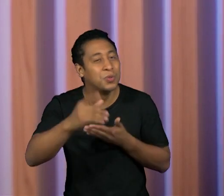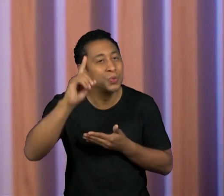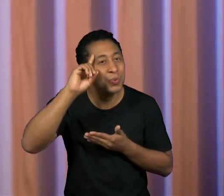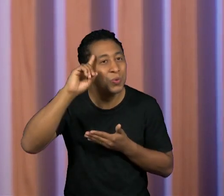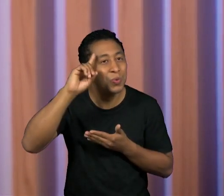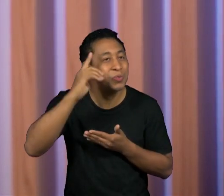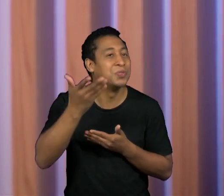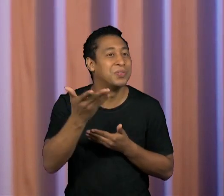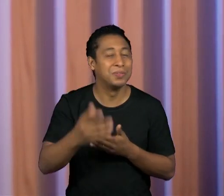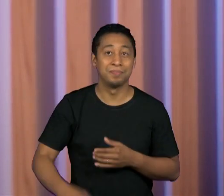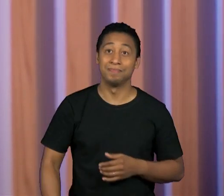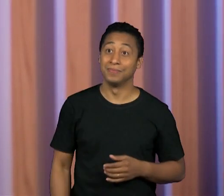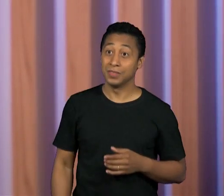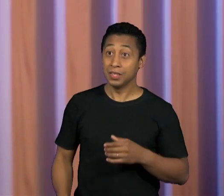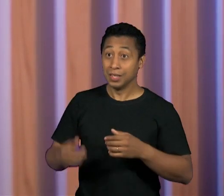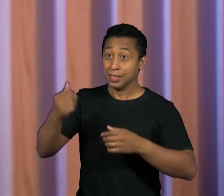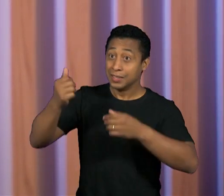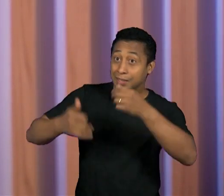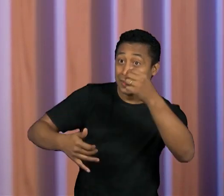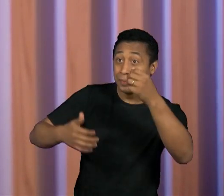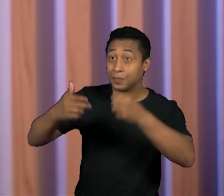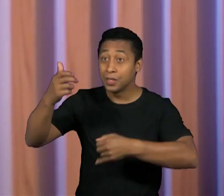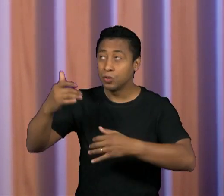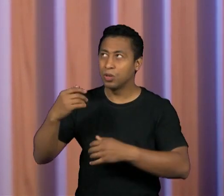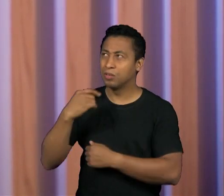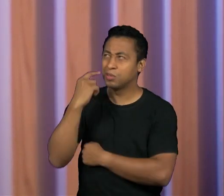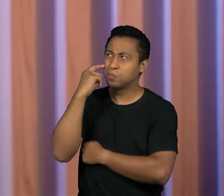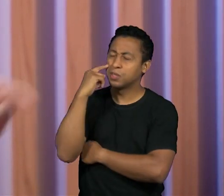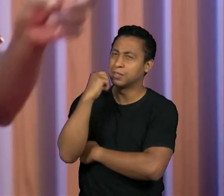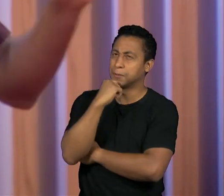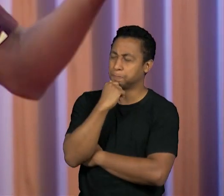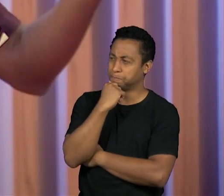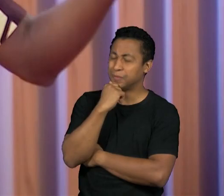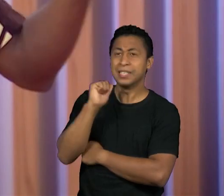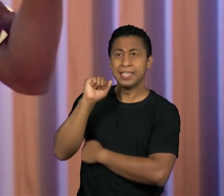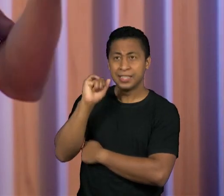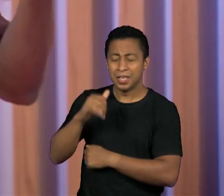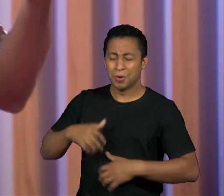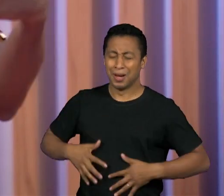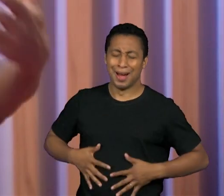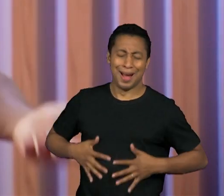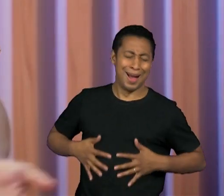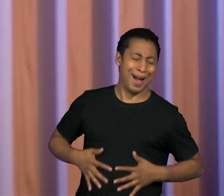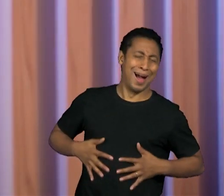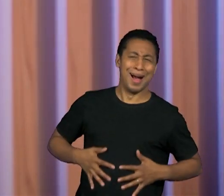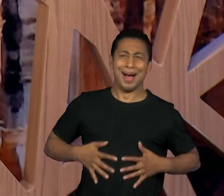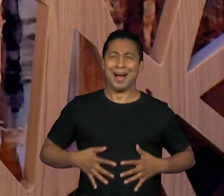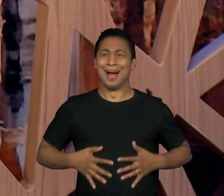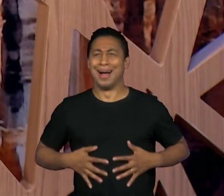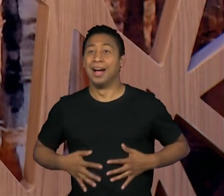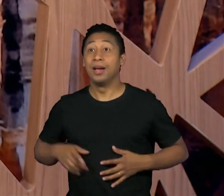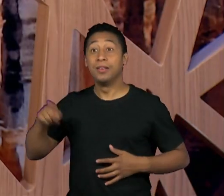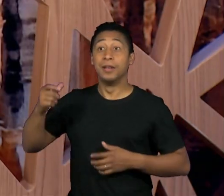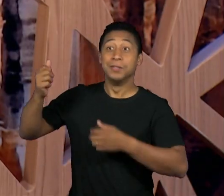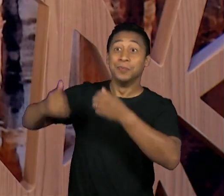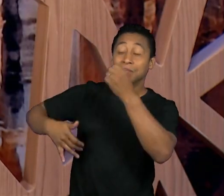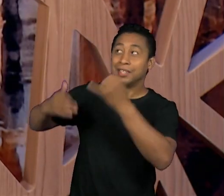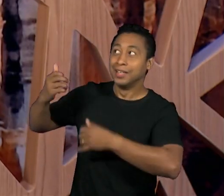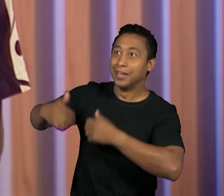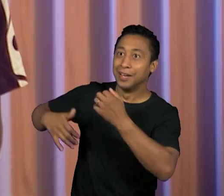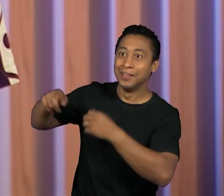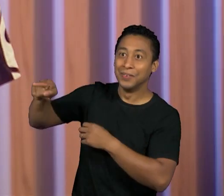essa explicação, eu fico pensando se eu estivesse dando uma gargalhada e ela fosse explicando o que está acontecendo. E já